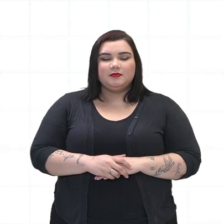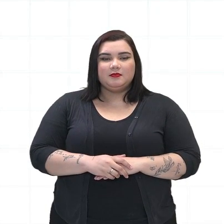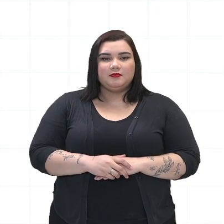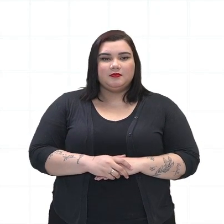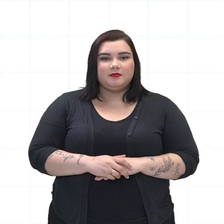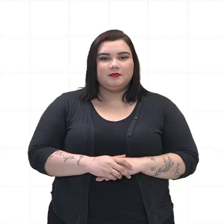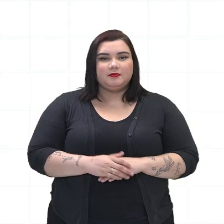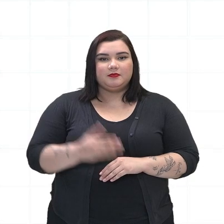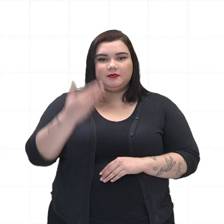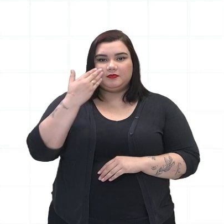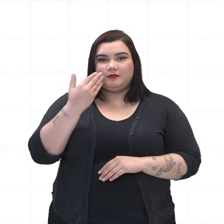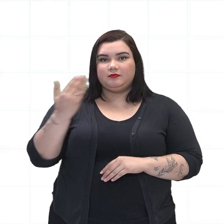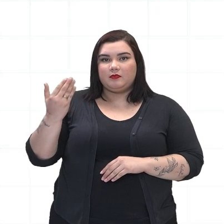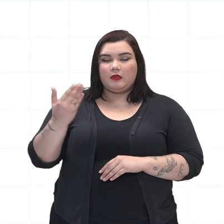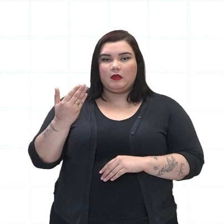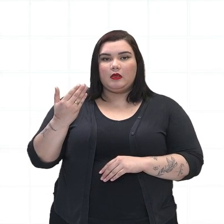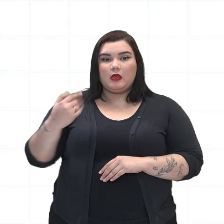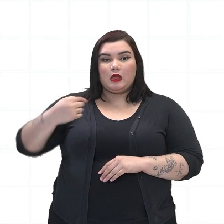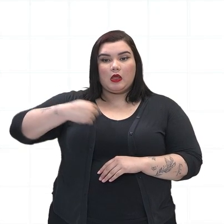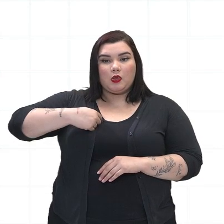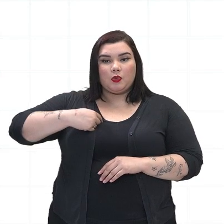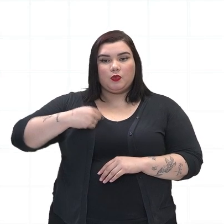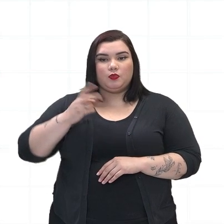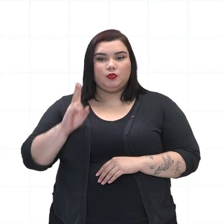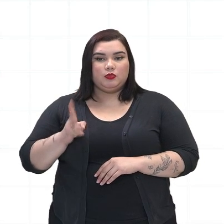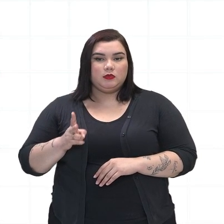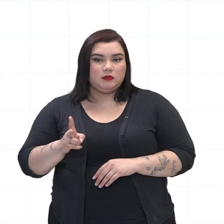Eu sempre